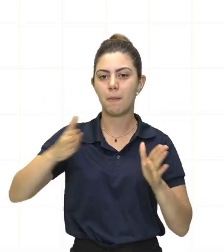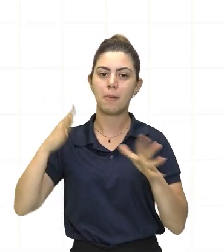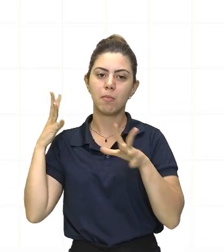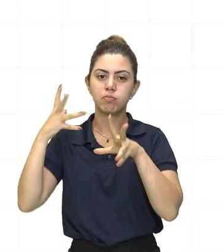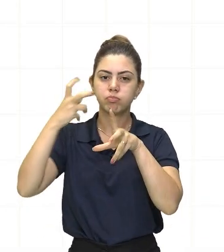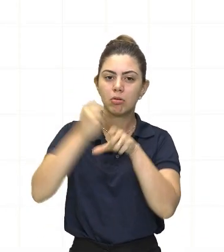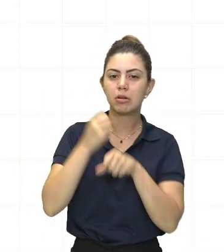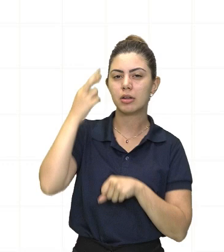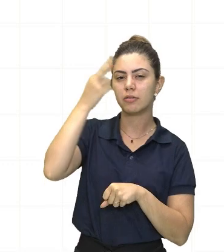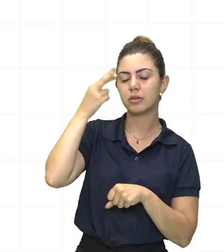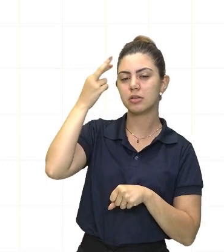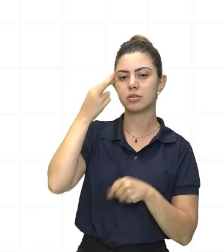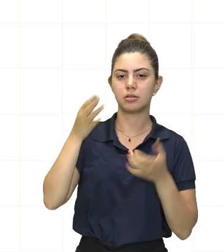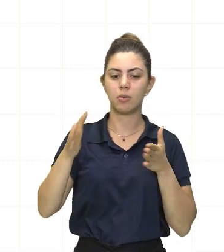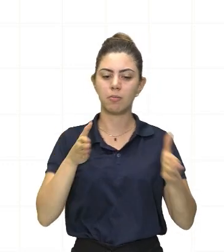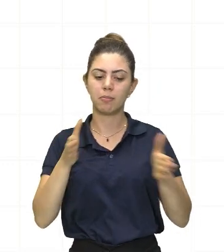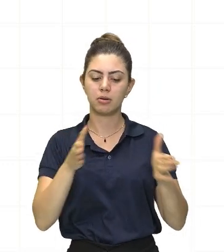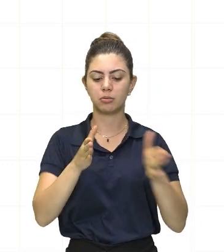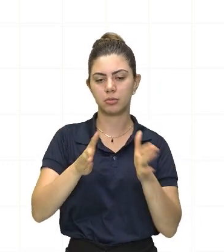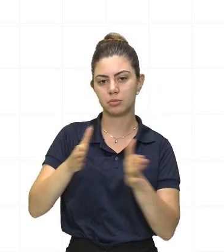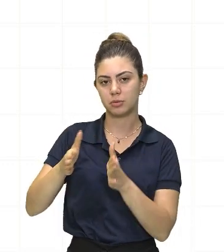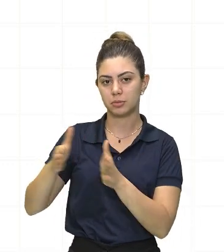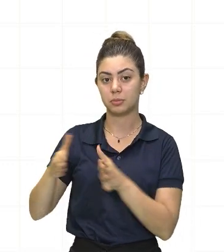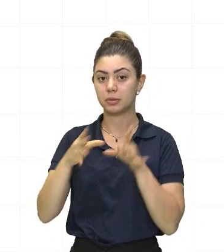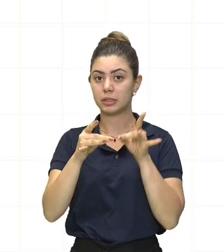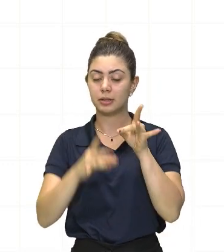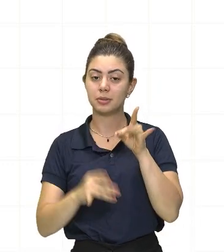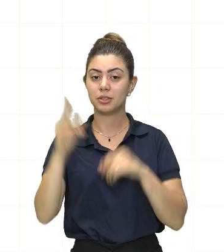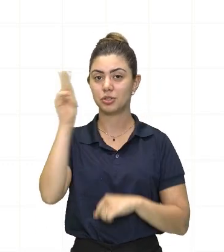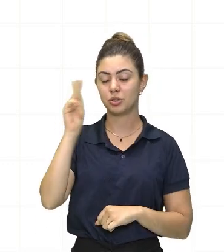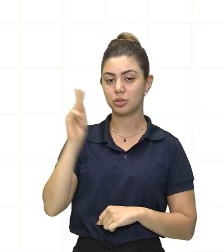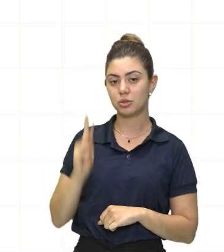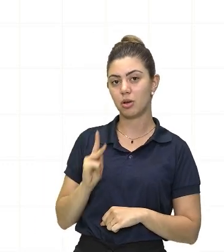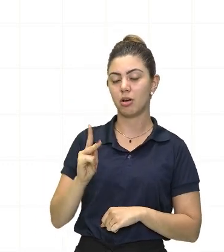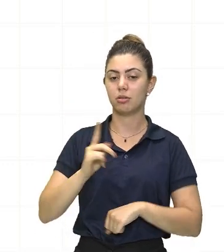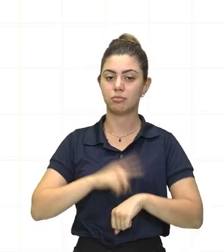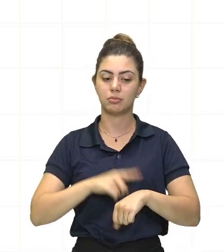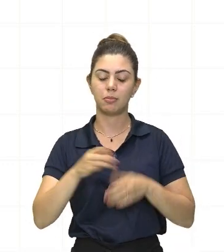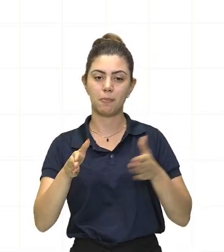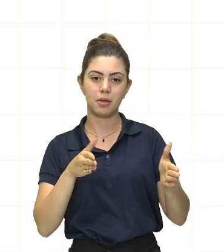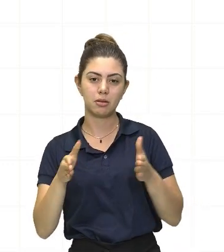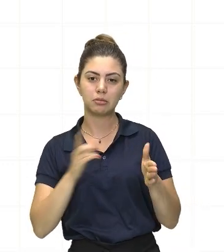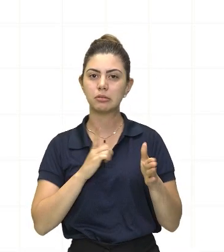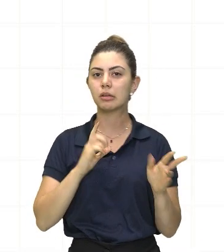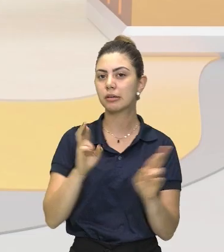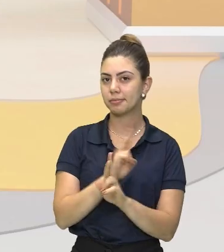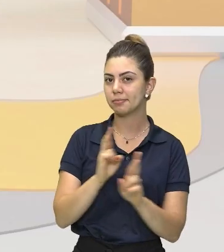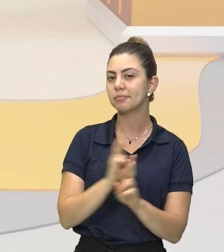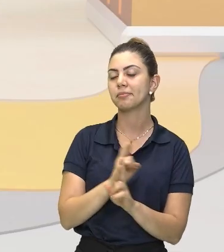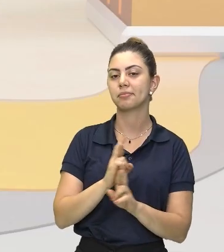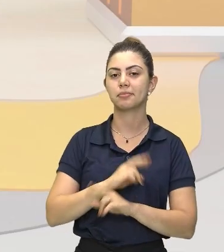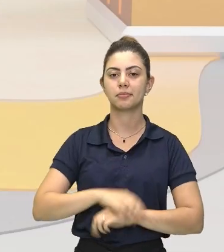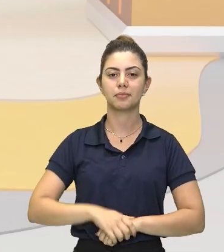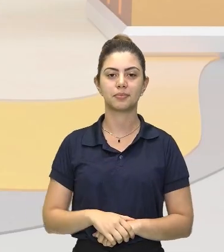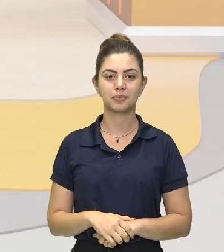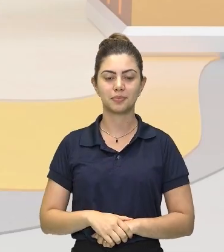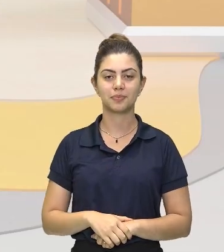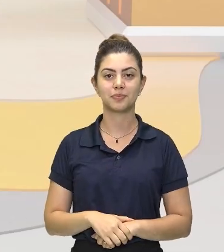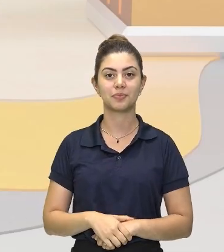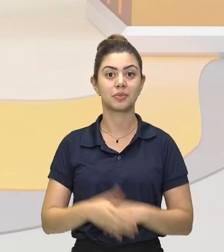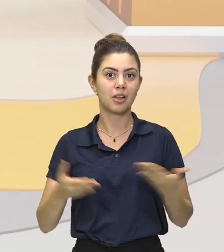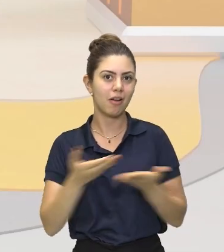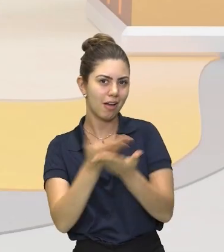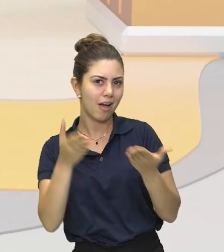das cronologias, detalhamento, história e tempo, uma relação necessária. Queridos,